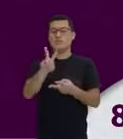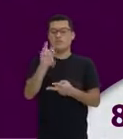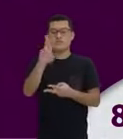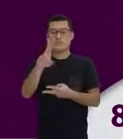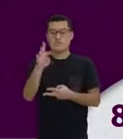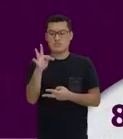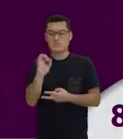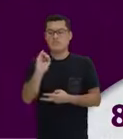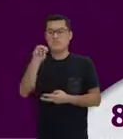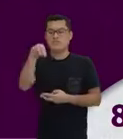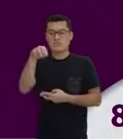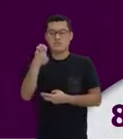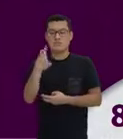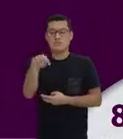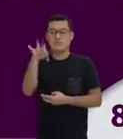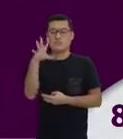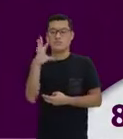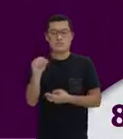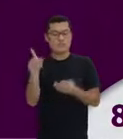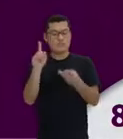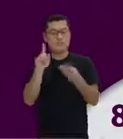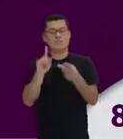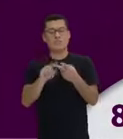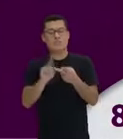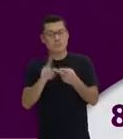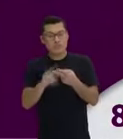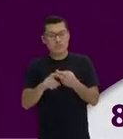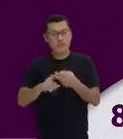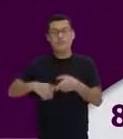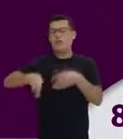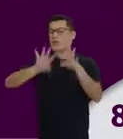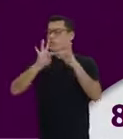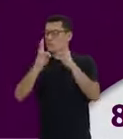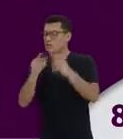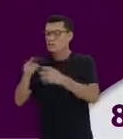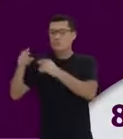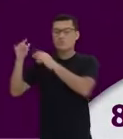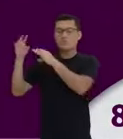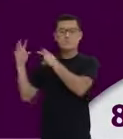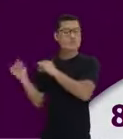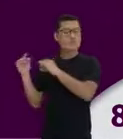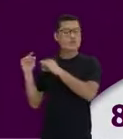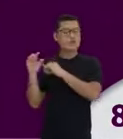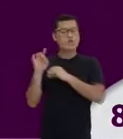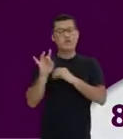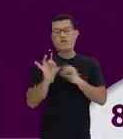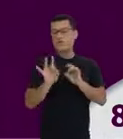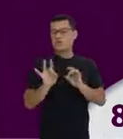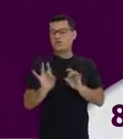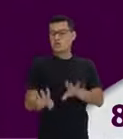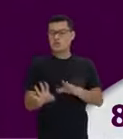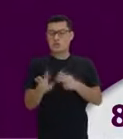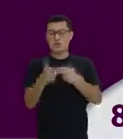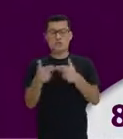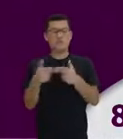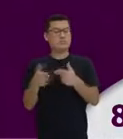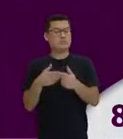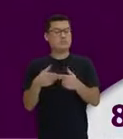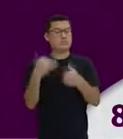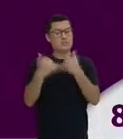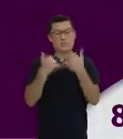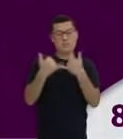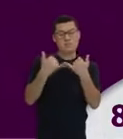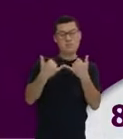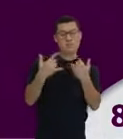serventia da música Hoje O nossos tempos Mas será que ela só serve realmente para divertimento